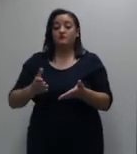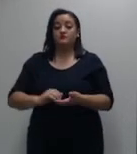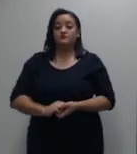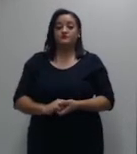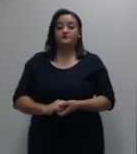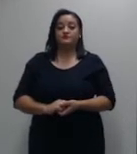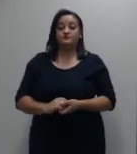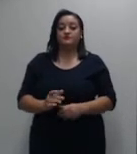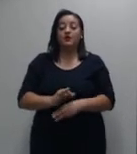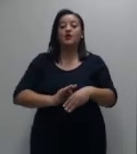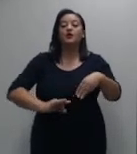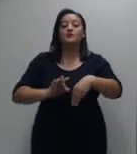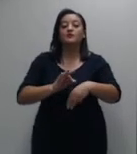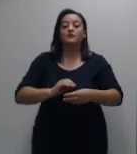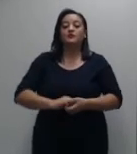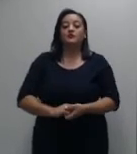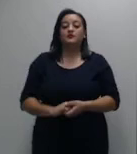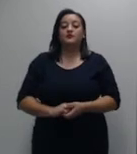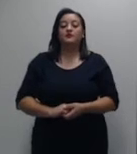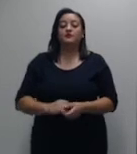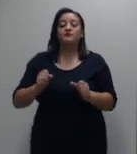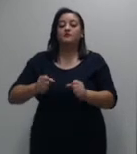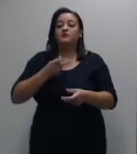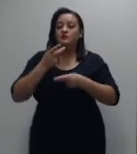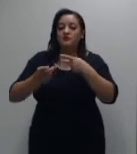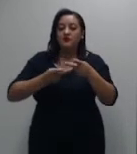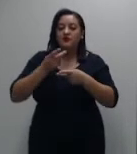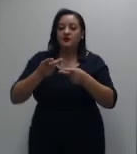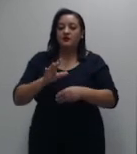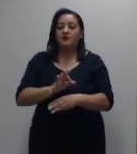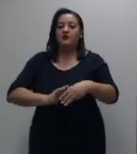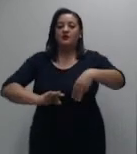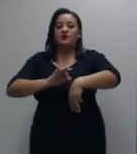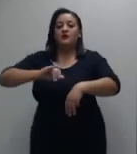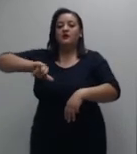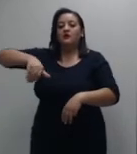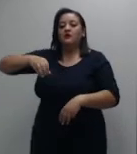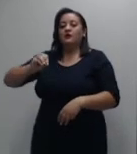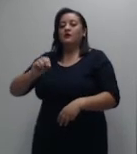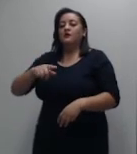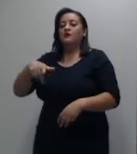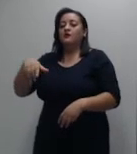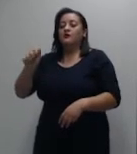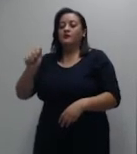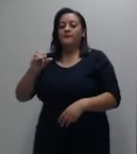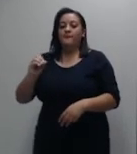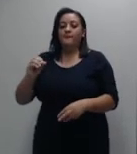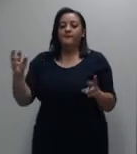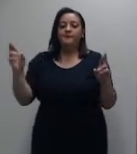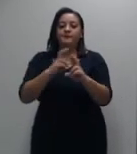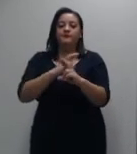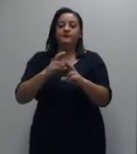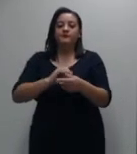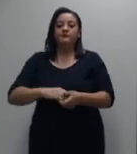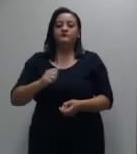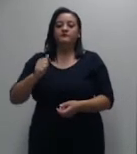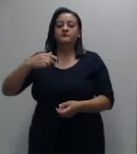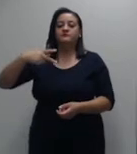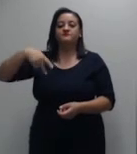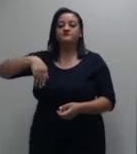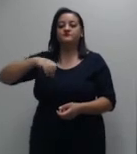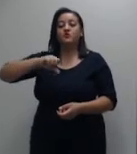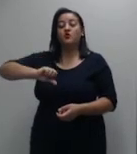referência então a palavra o ministro João Otávio de Noronha com relação a ver m986